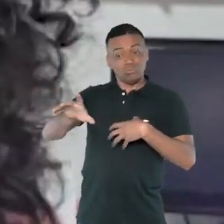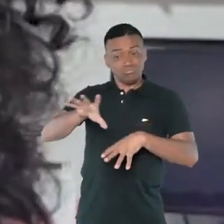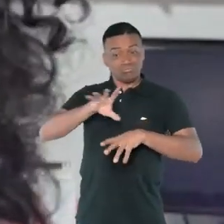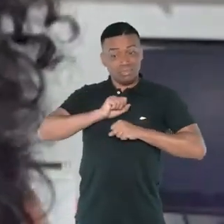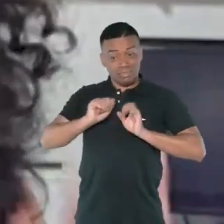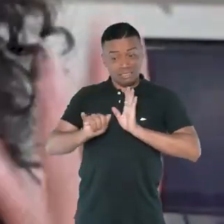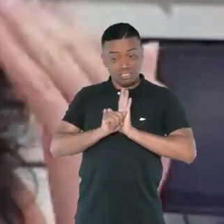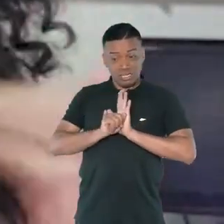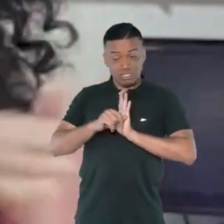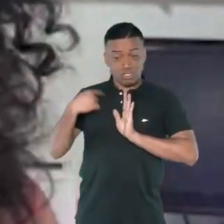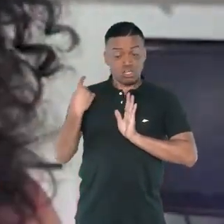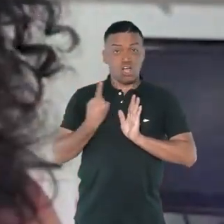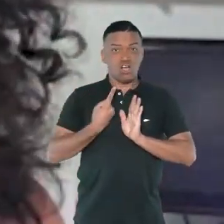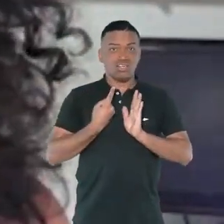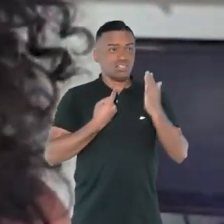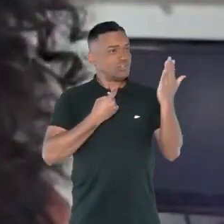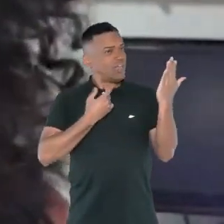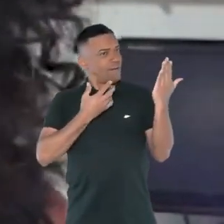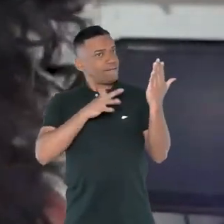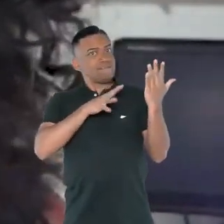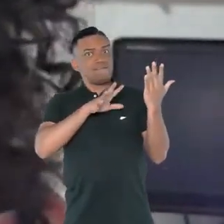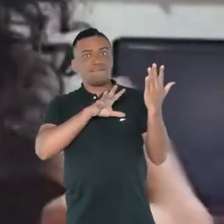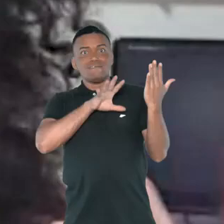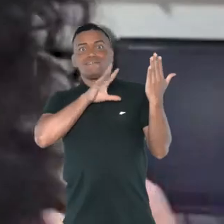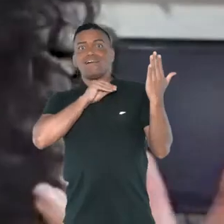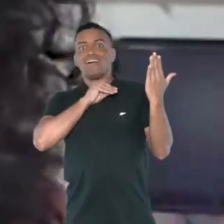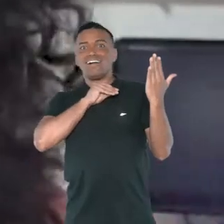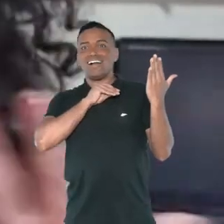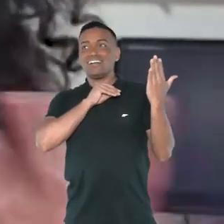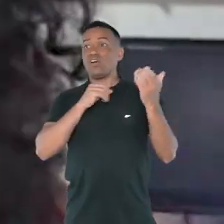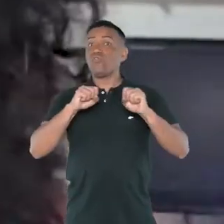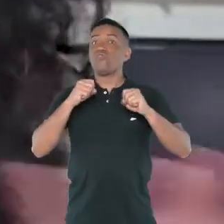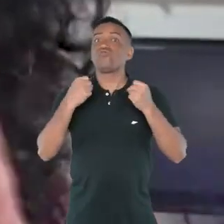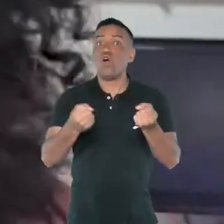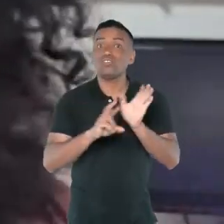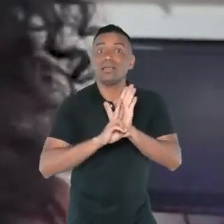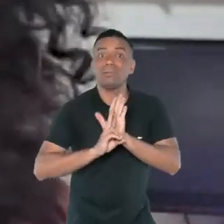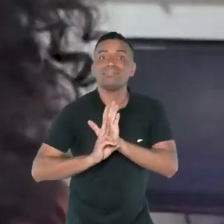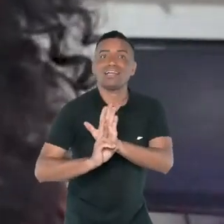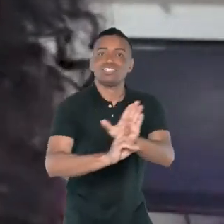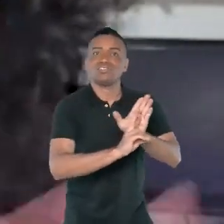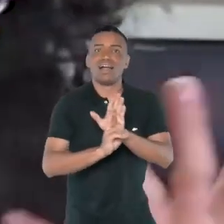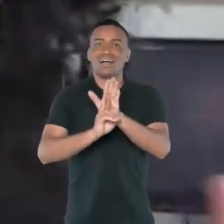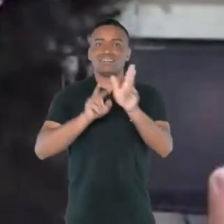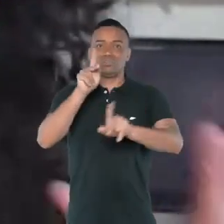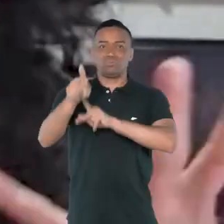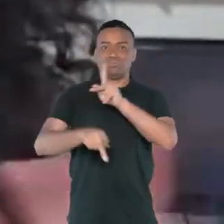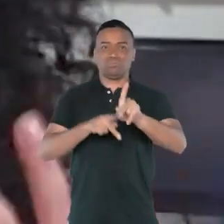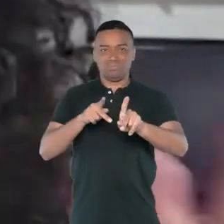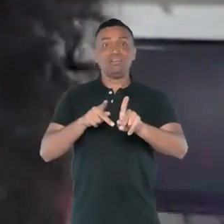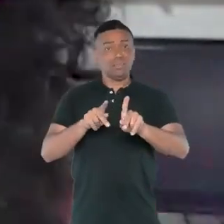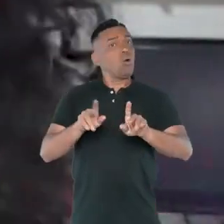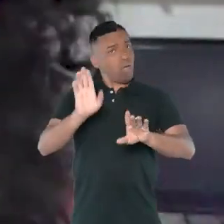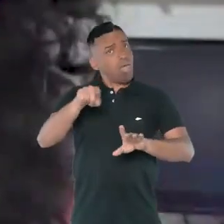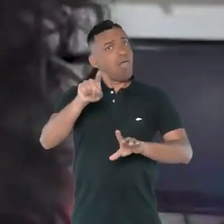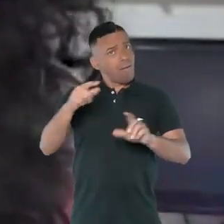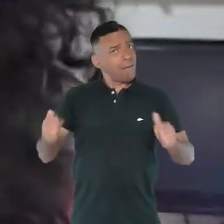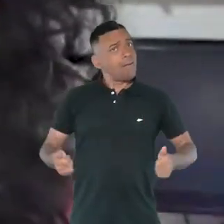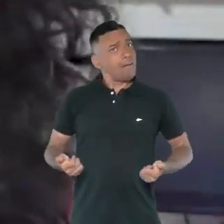outro e quando a gente encontra também algo que está em nós, é um espelho, né? A gente se vê refletido. É a